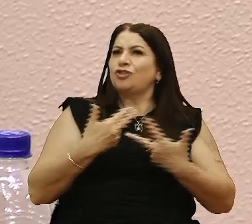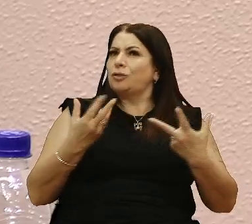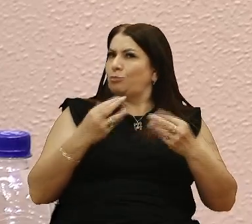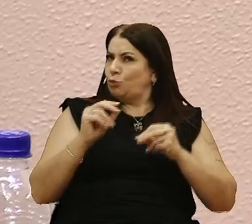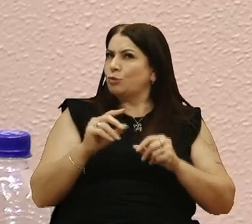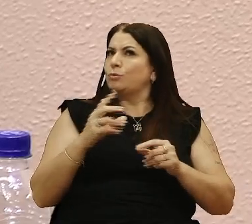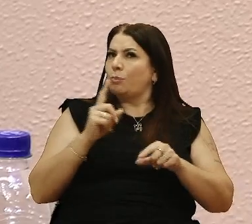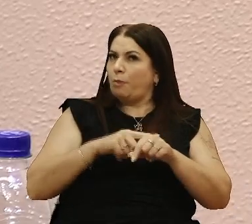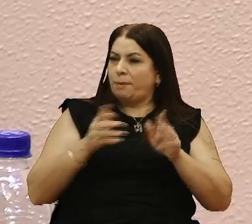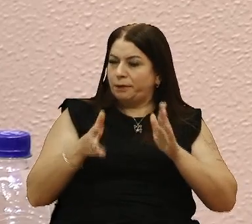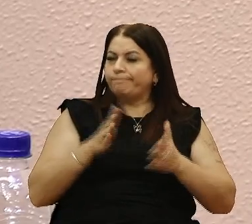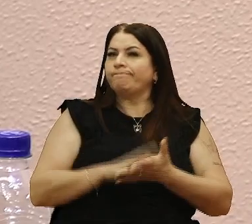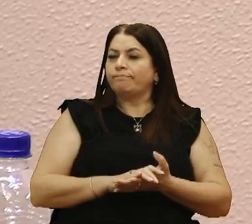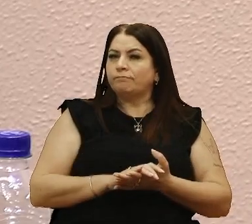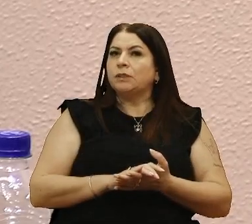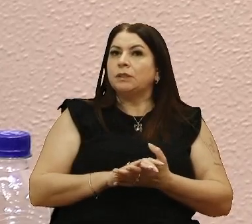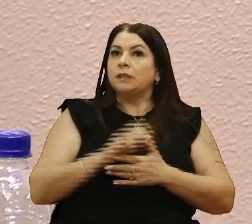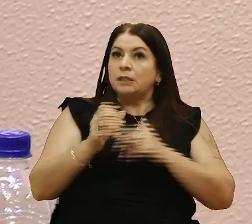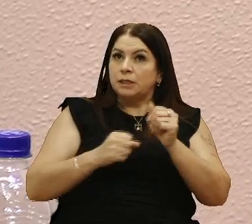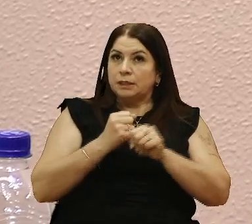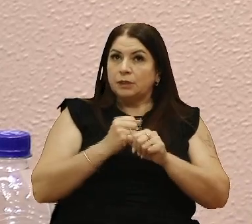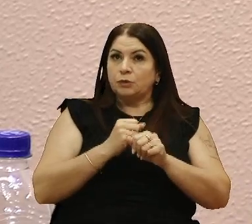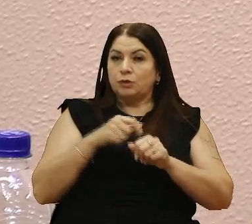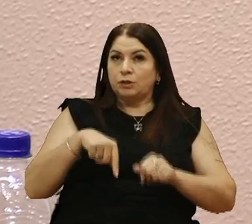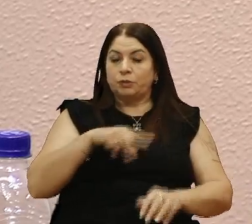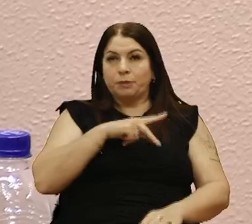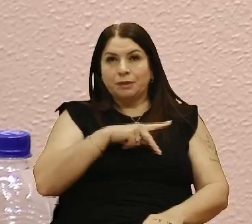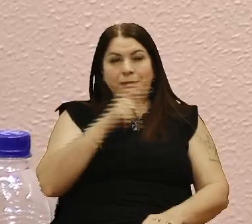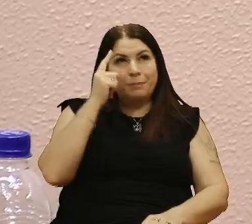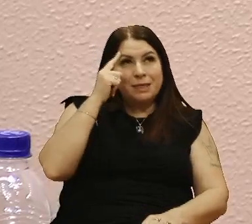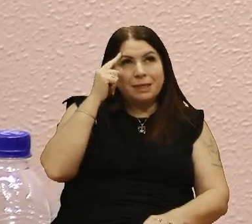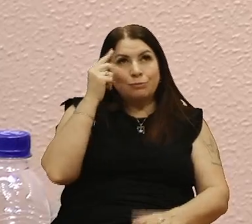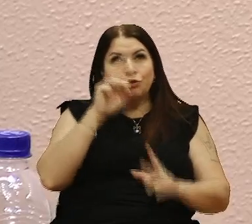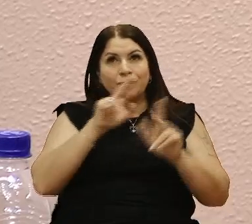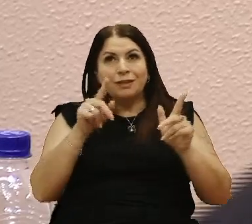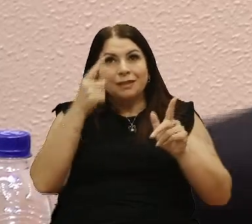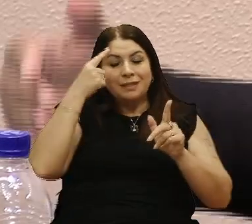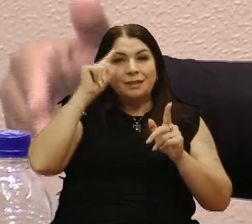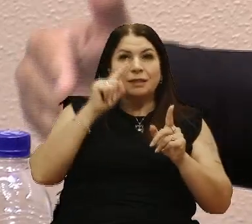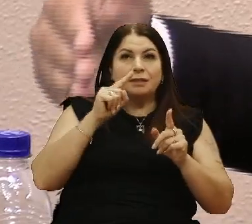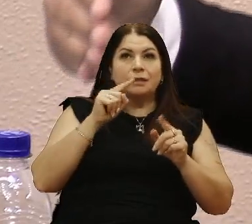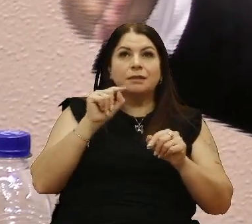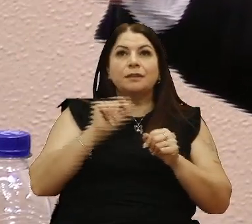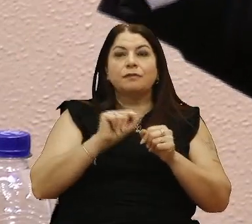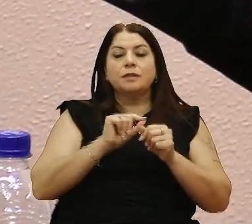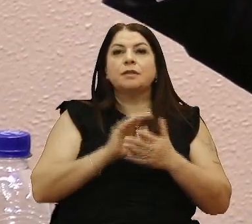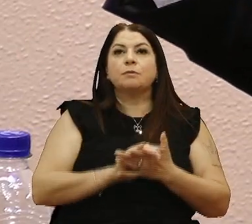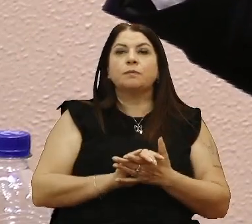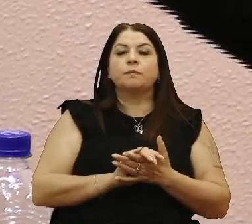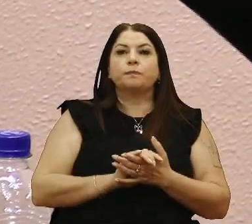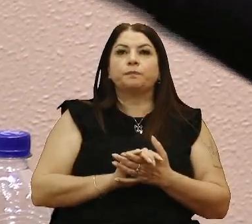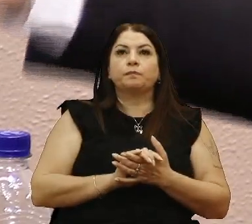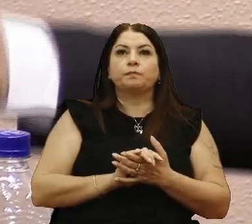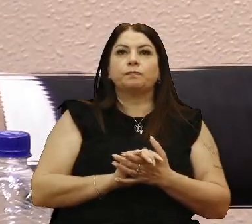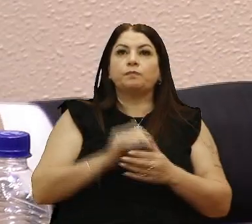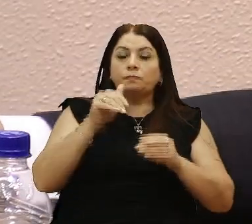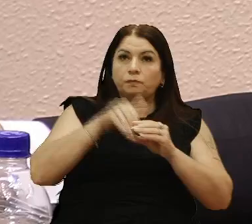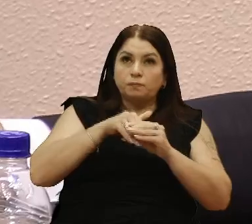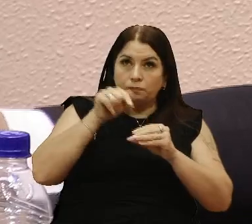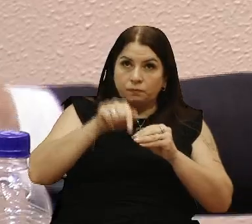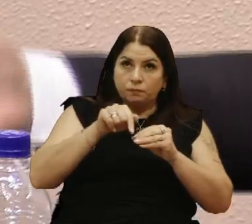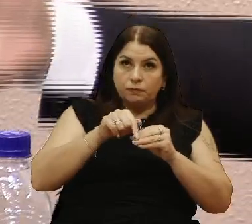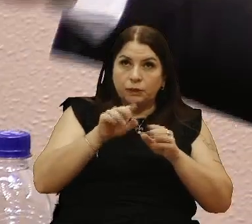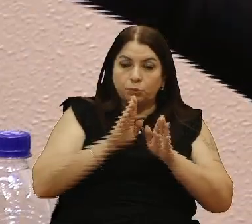momentos. Nesse ano de gestão, a gente pensou em várias iniciativas e implantamos, votamos aqui